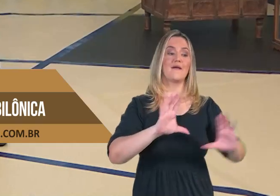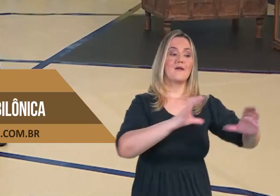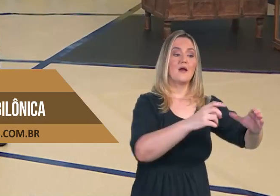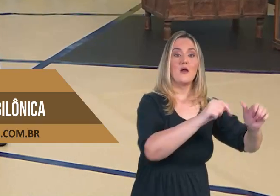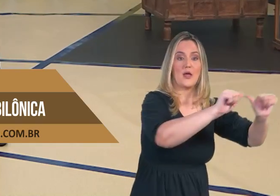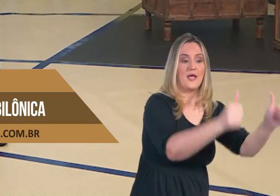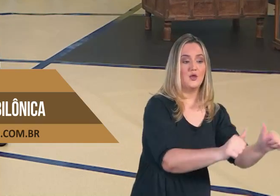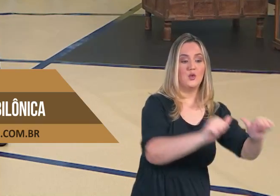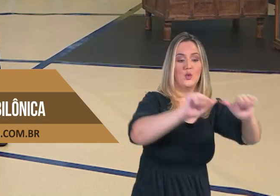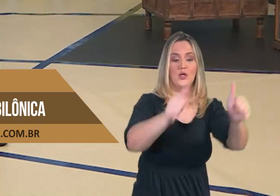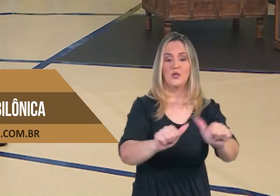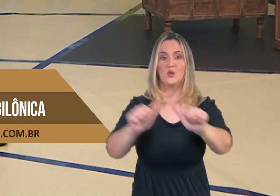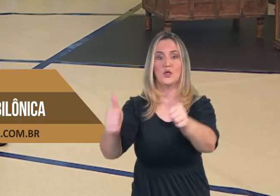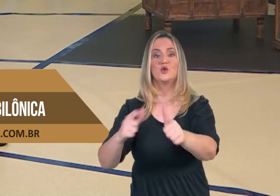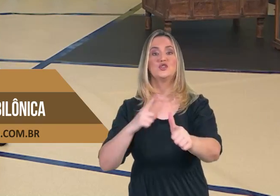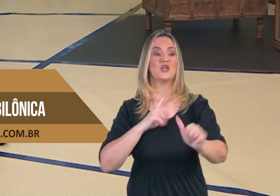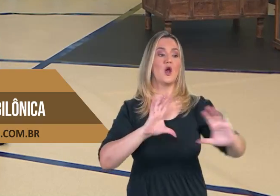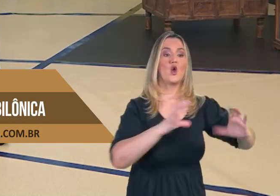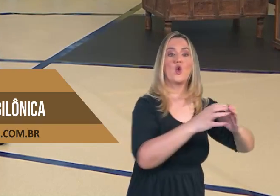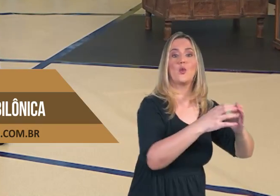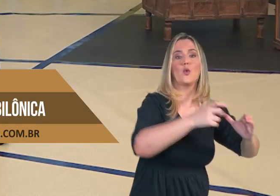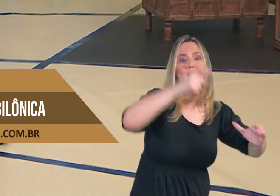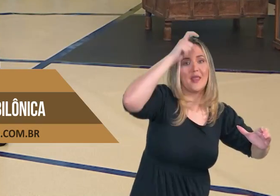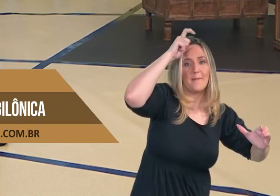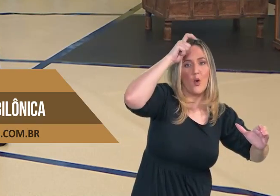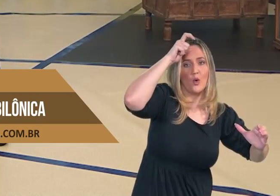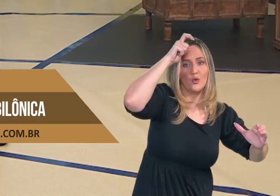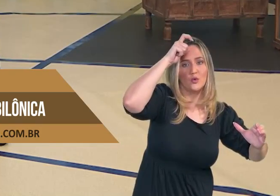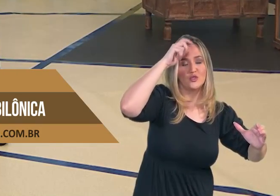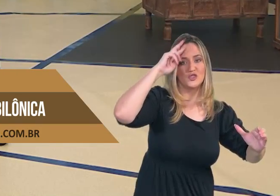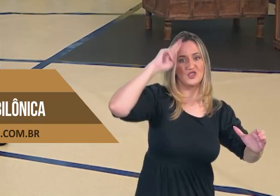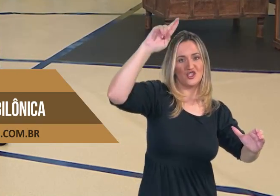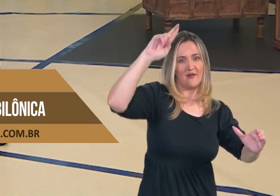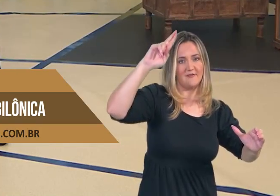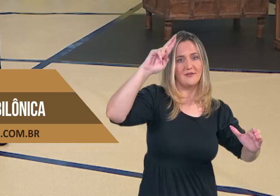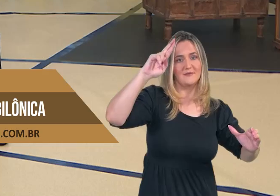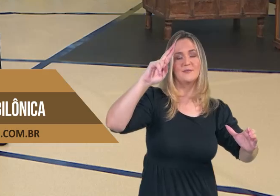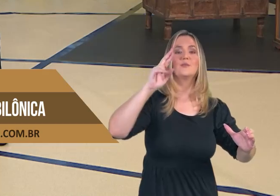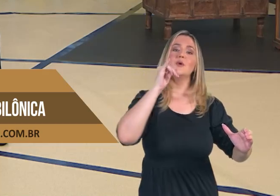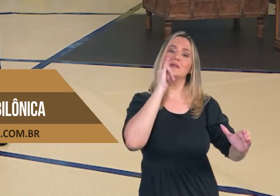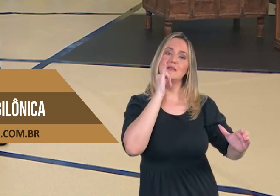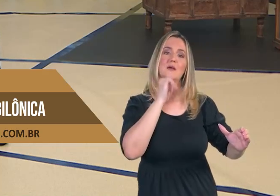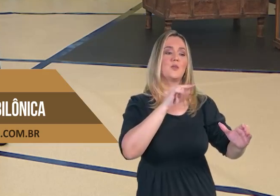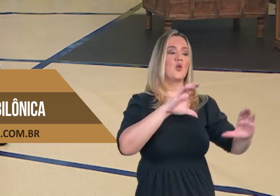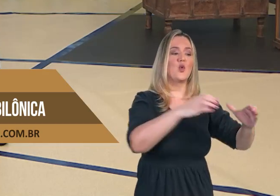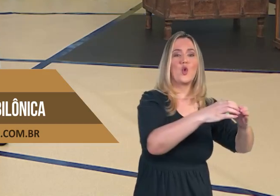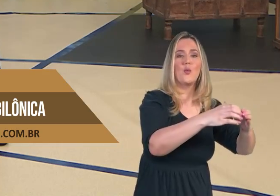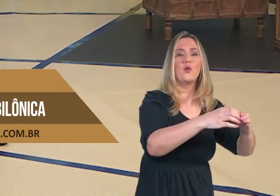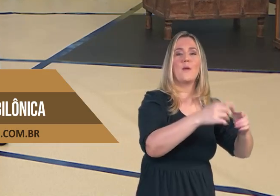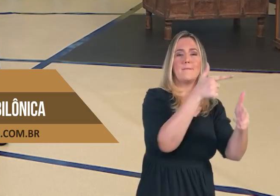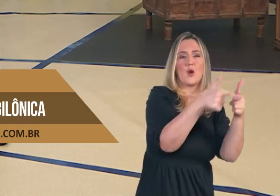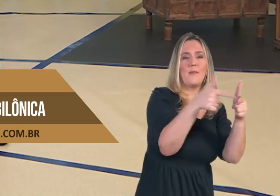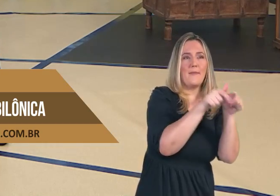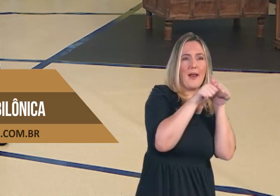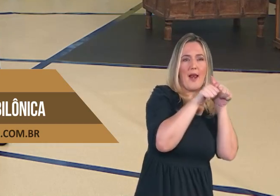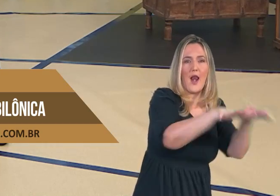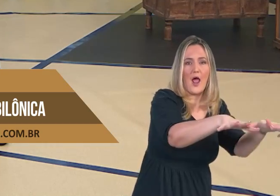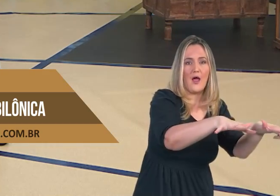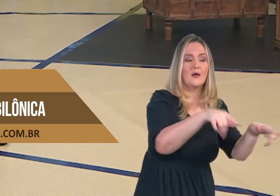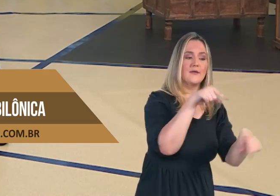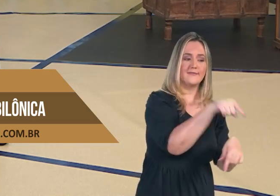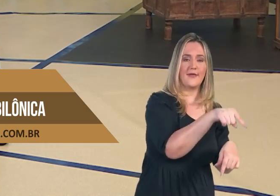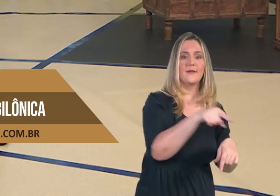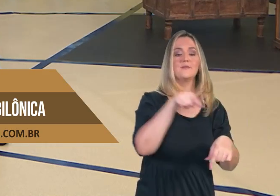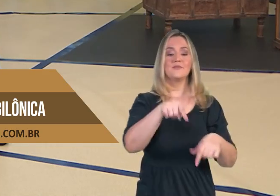demônios ou espíritos. Por exemplo, os espíritos da doença eram os filhos de Enlil. O destino eram as